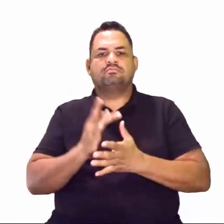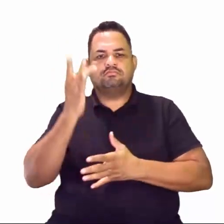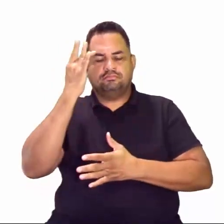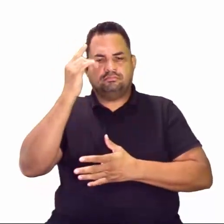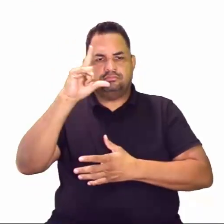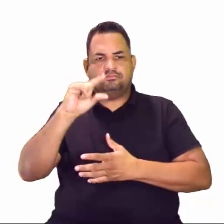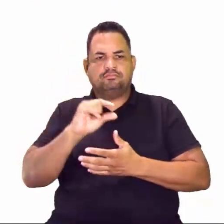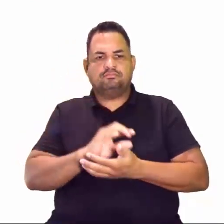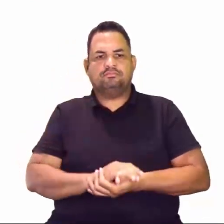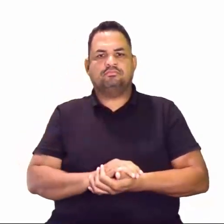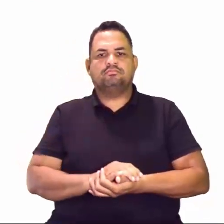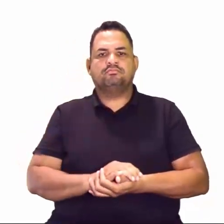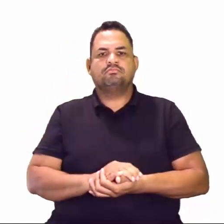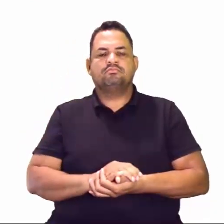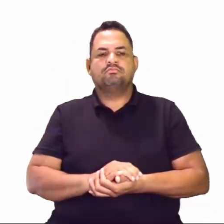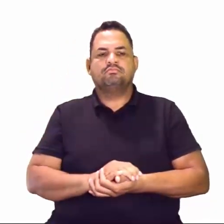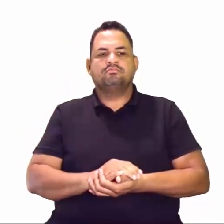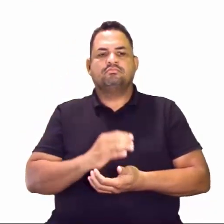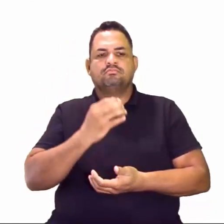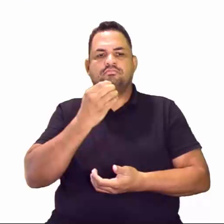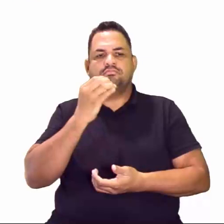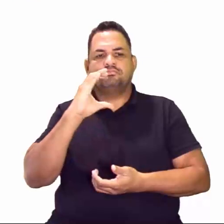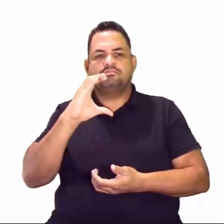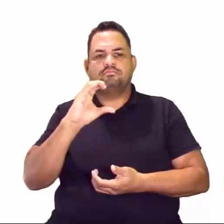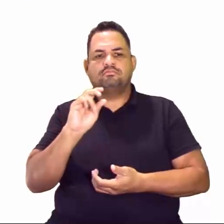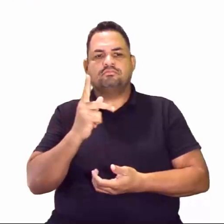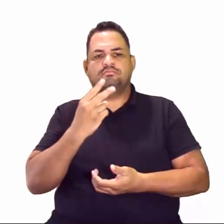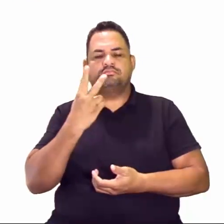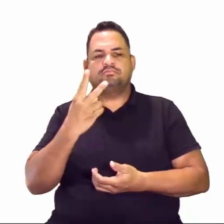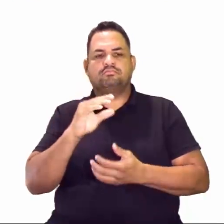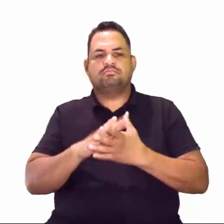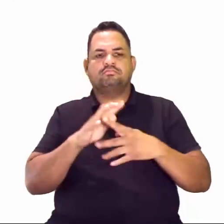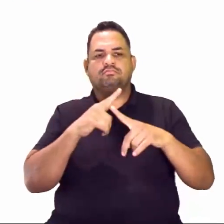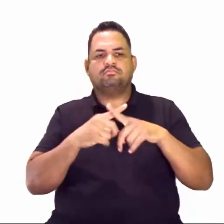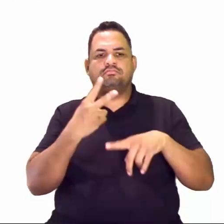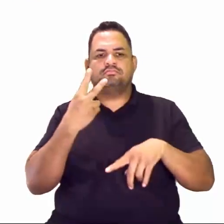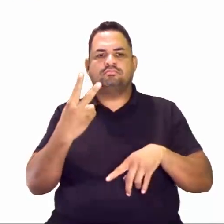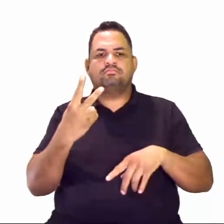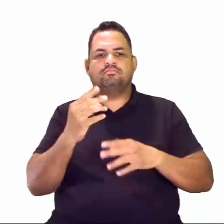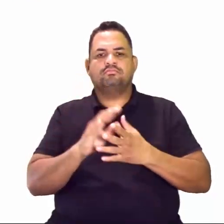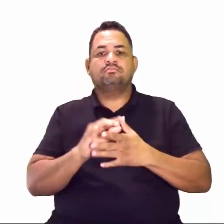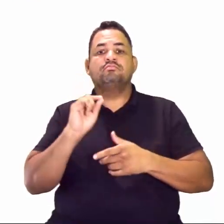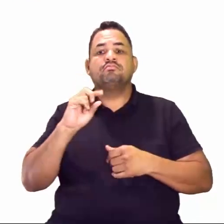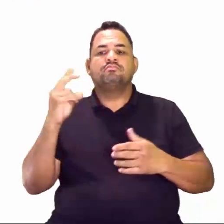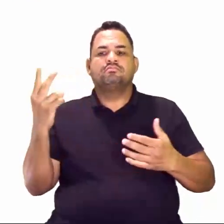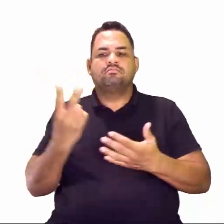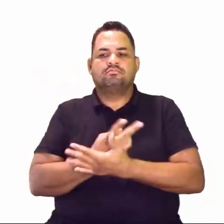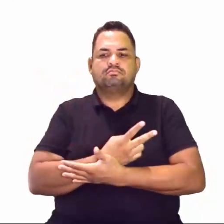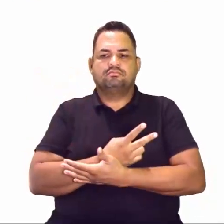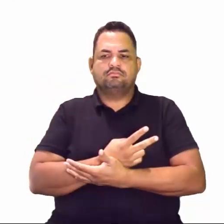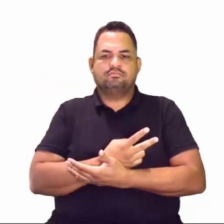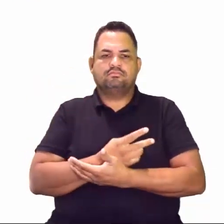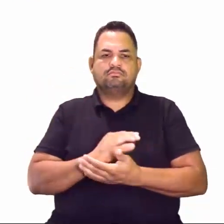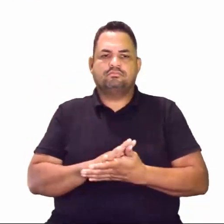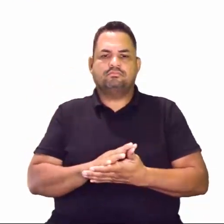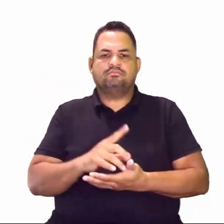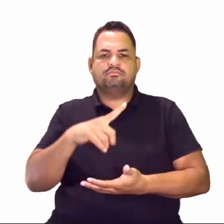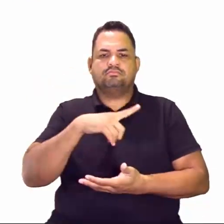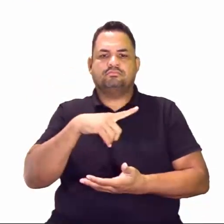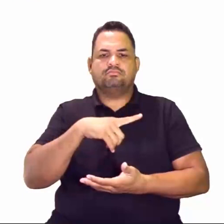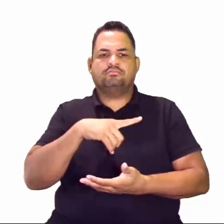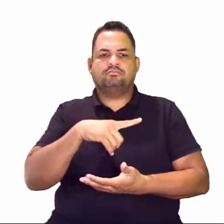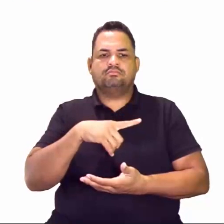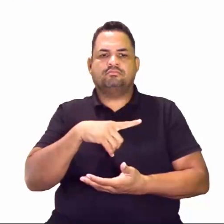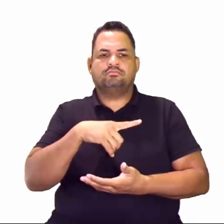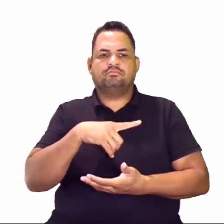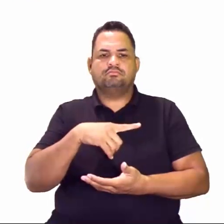a fórmula mínima era CH2O, quando eu multiplicar por 2, o que vai acontecer? Então, nós vamos ter